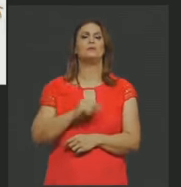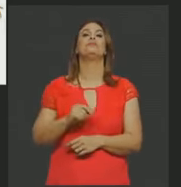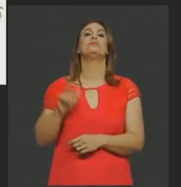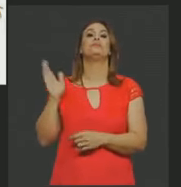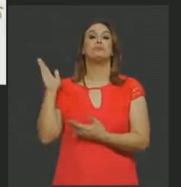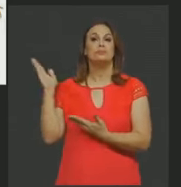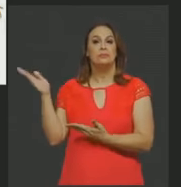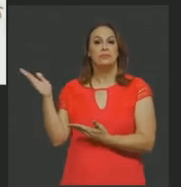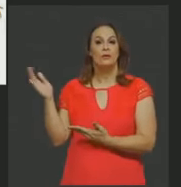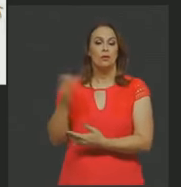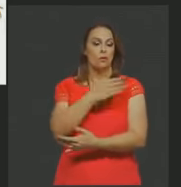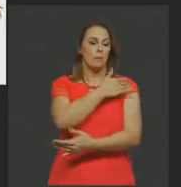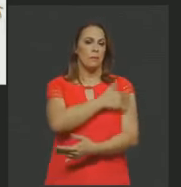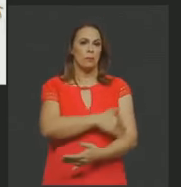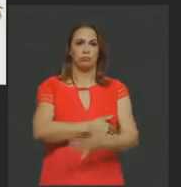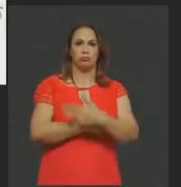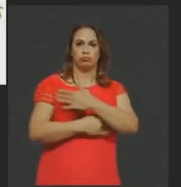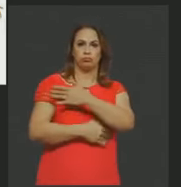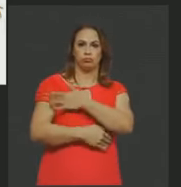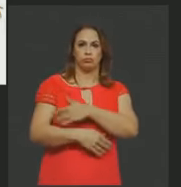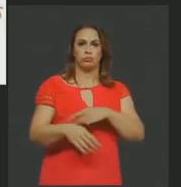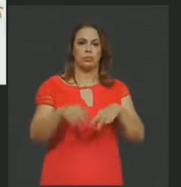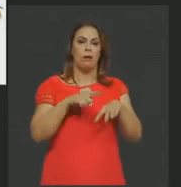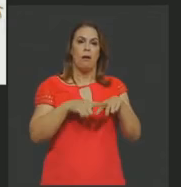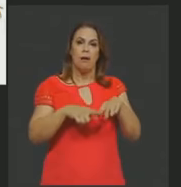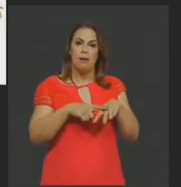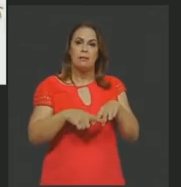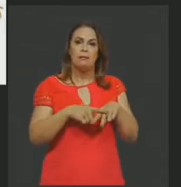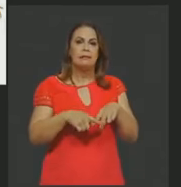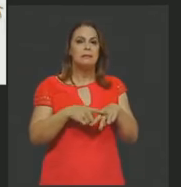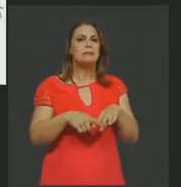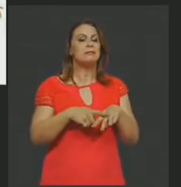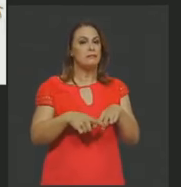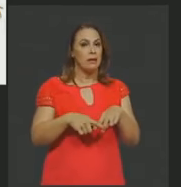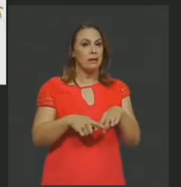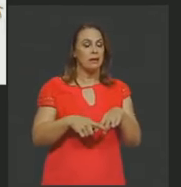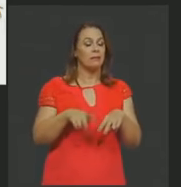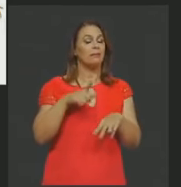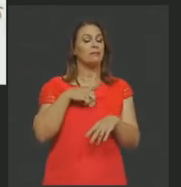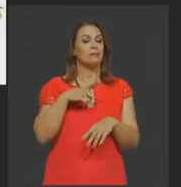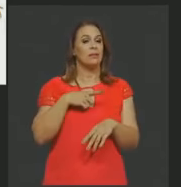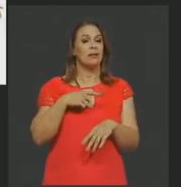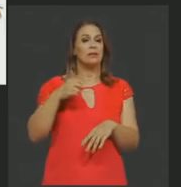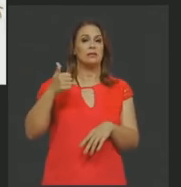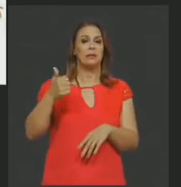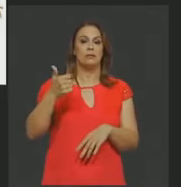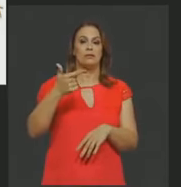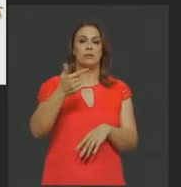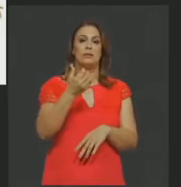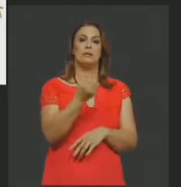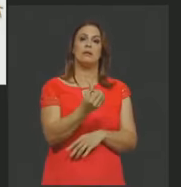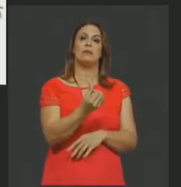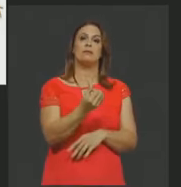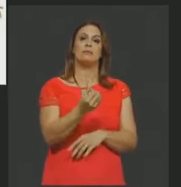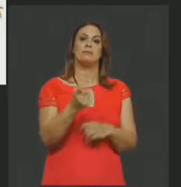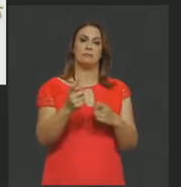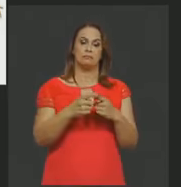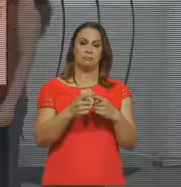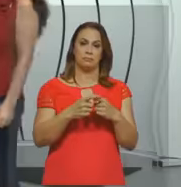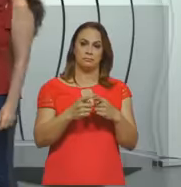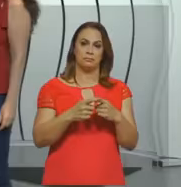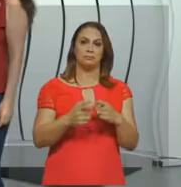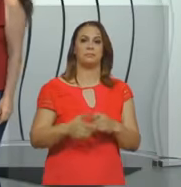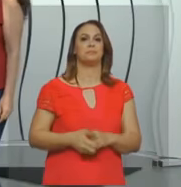e a escapular, tá? Que está aqui de amarelo, que tem, então, 126 ossos.